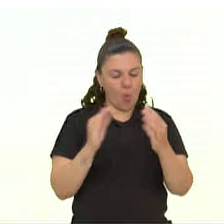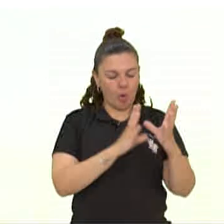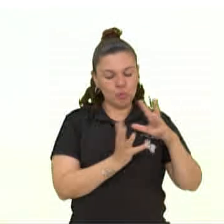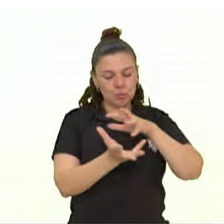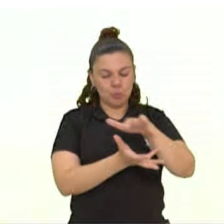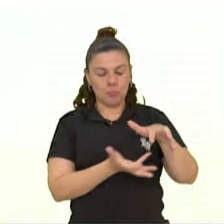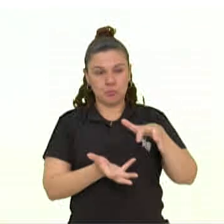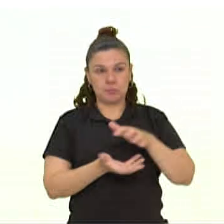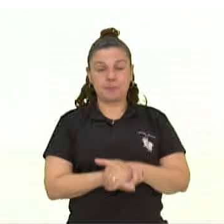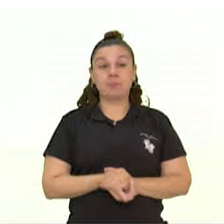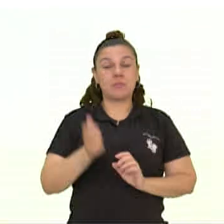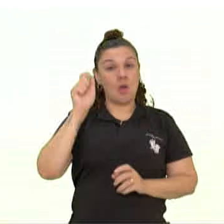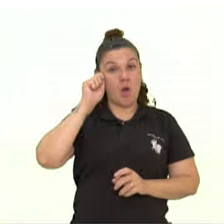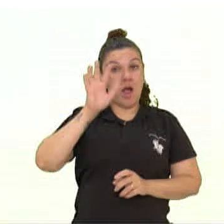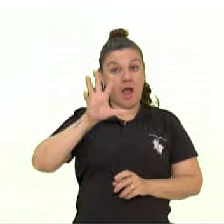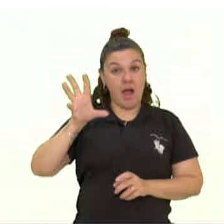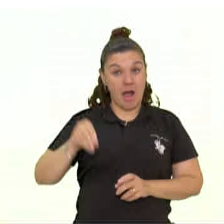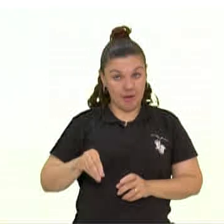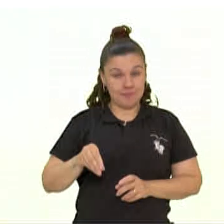Ásia representam